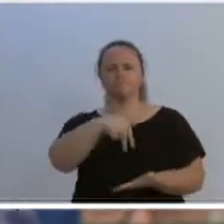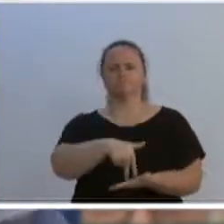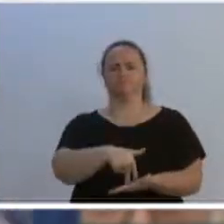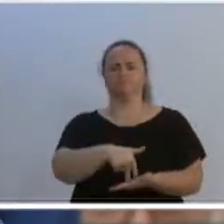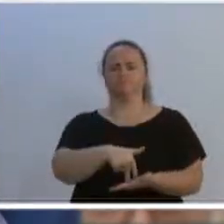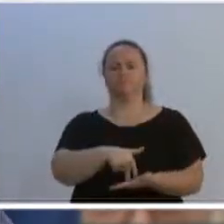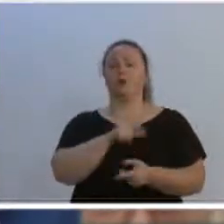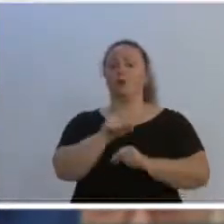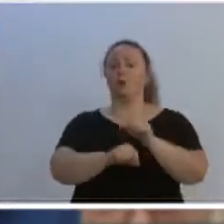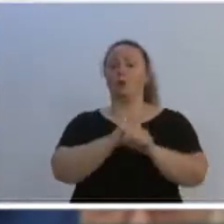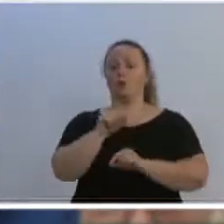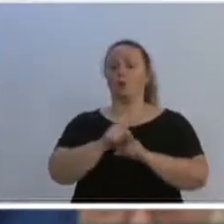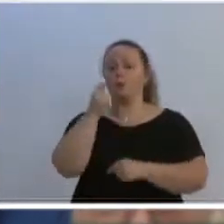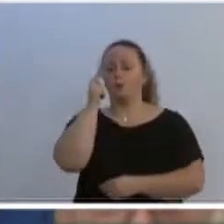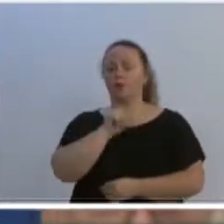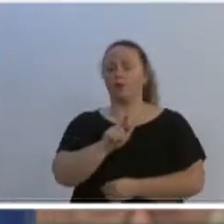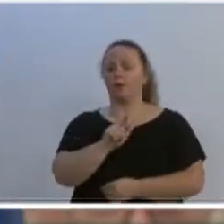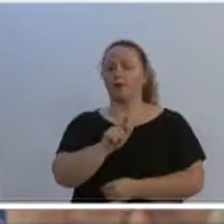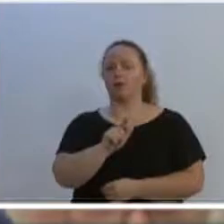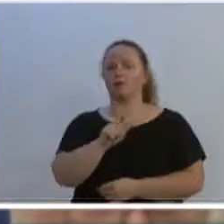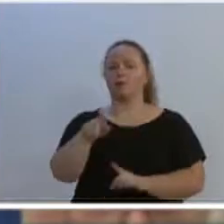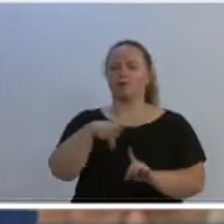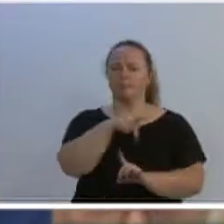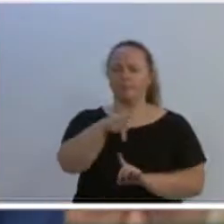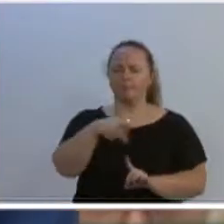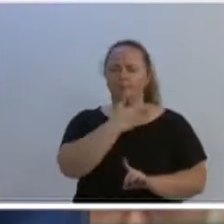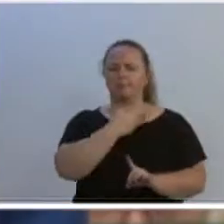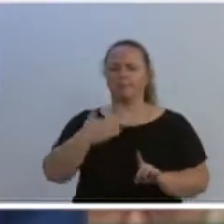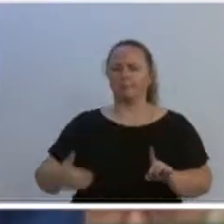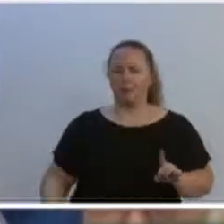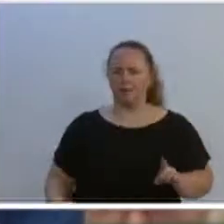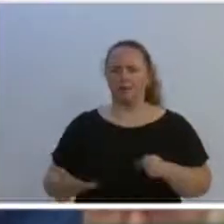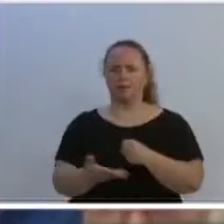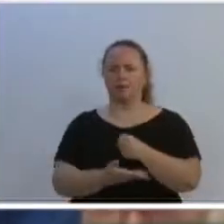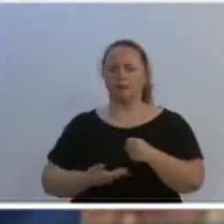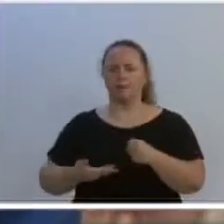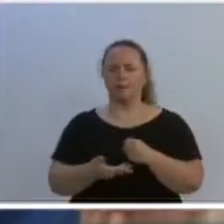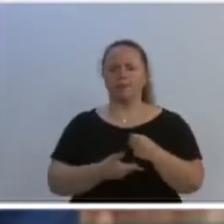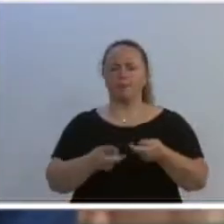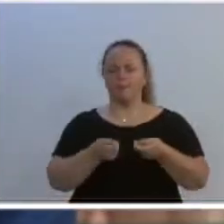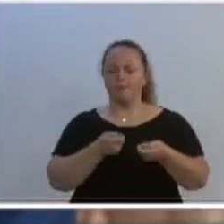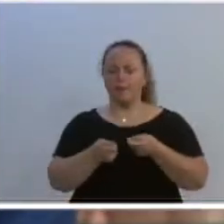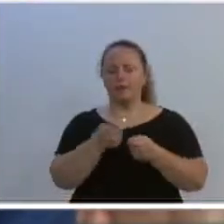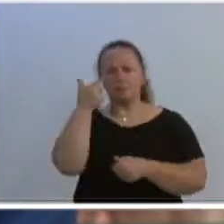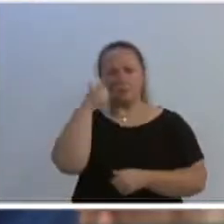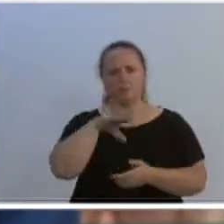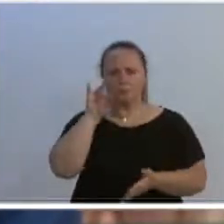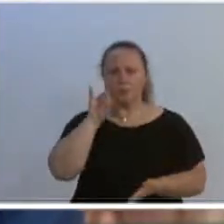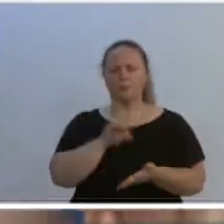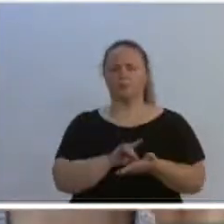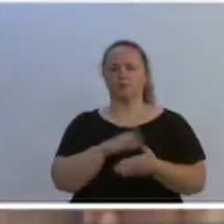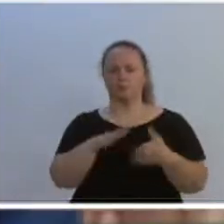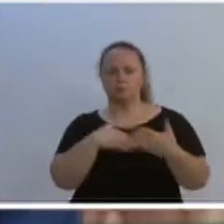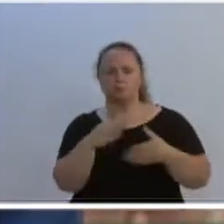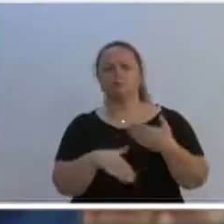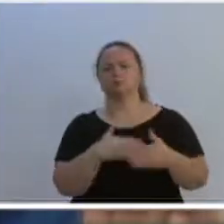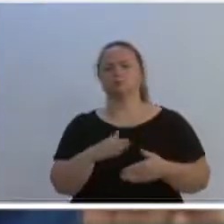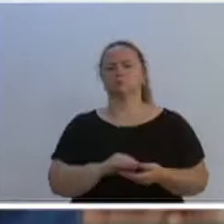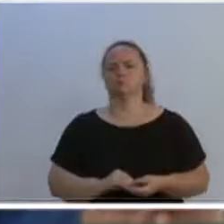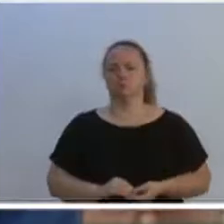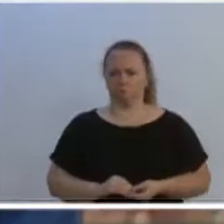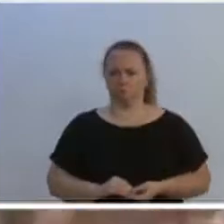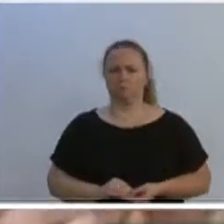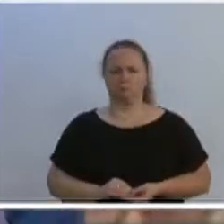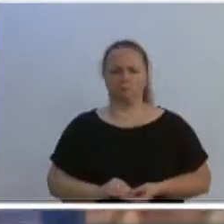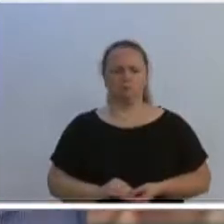econômica, com um plano de governo, principalmente na base econômica, com certeza nós conseguimos e vamos conseguir. O resto é